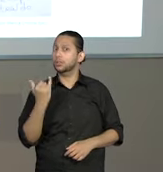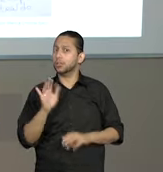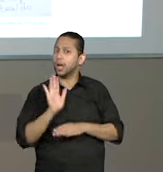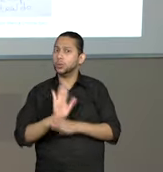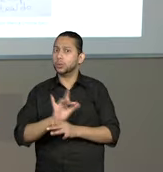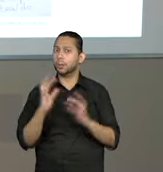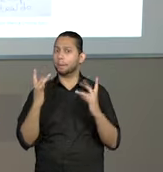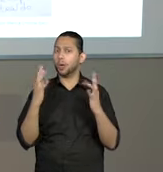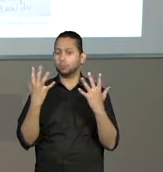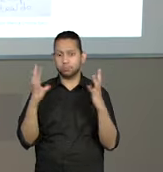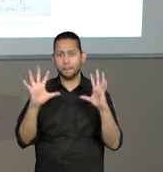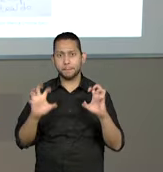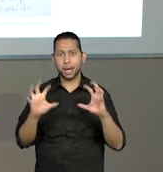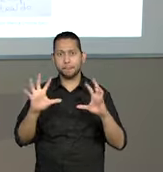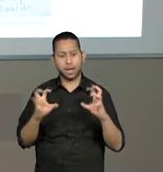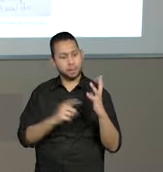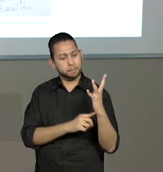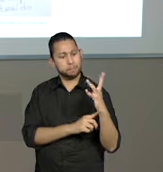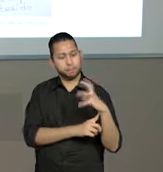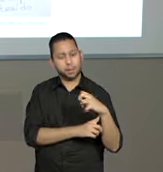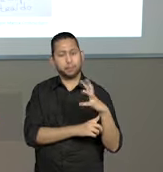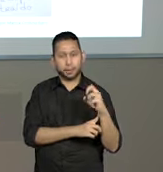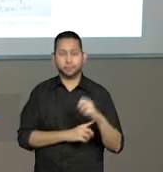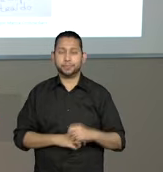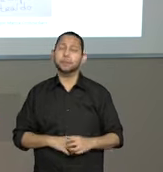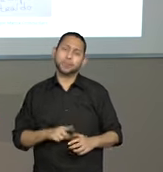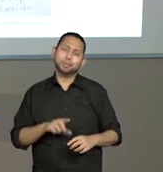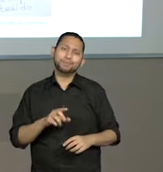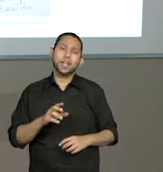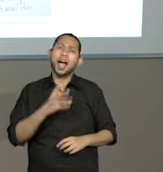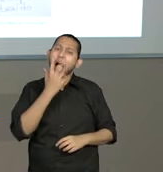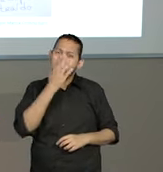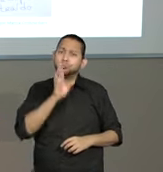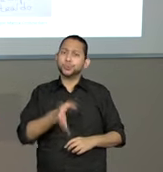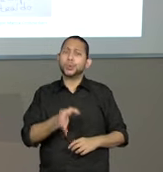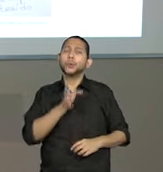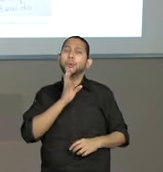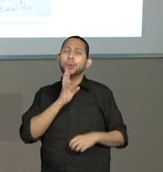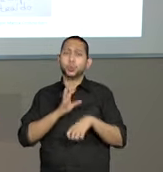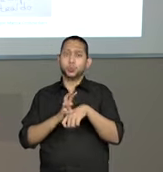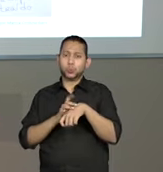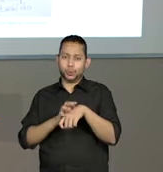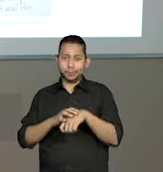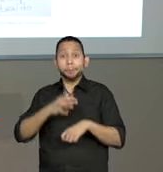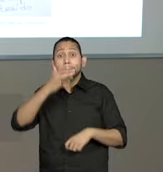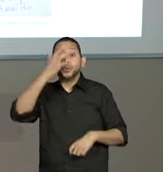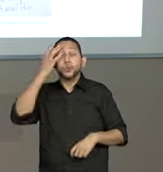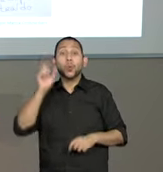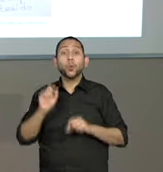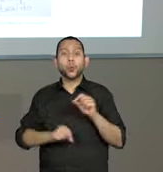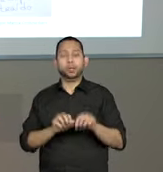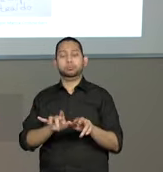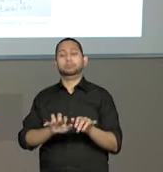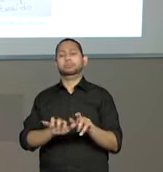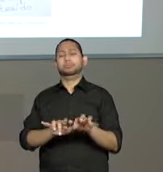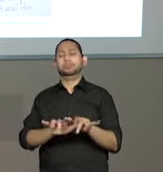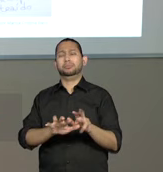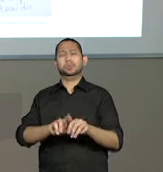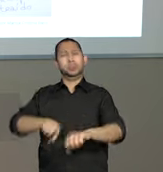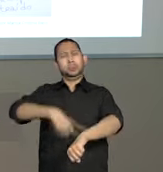Agora, existe uma doença, que eu acho que vocês já devem ter ouvido falar, dos digitadores, chamada